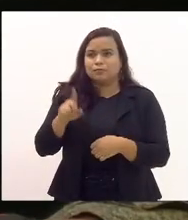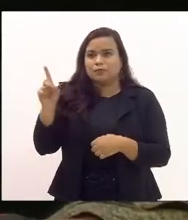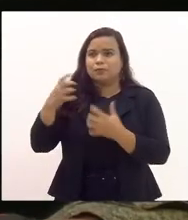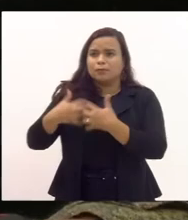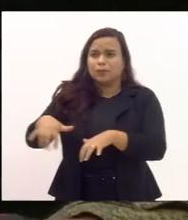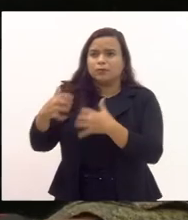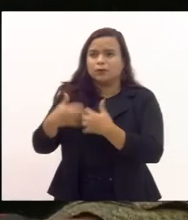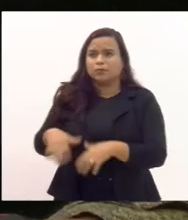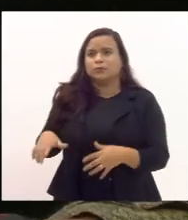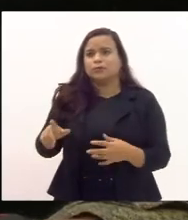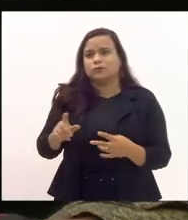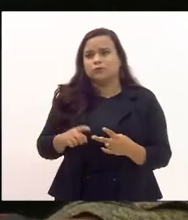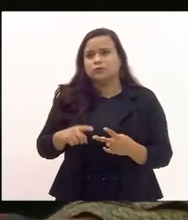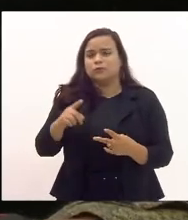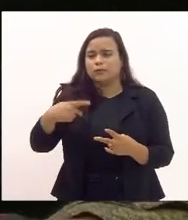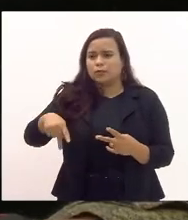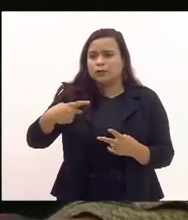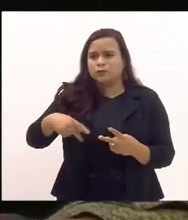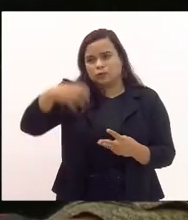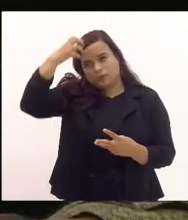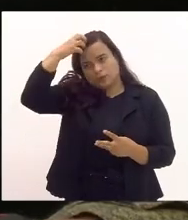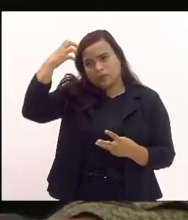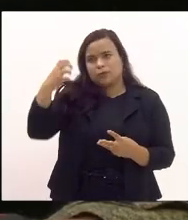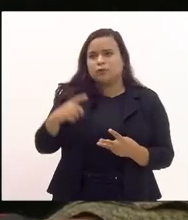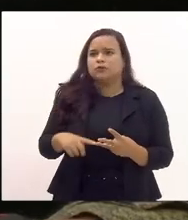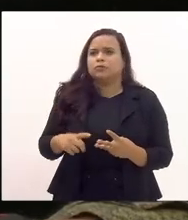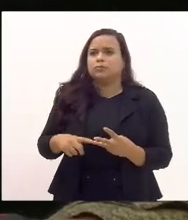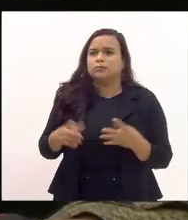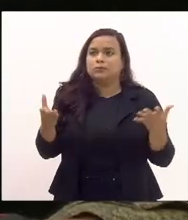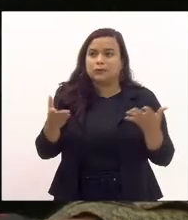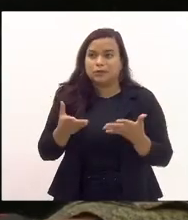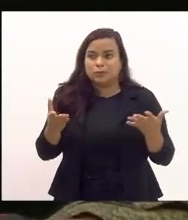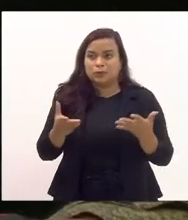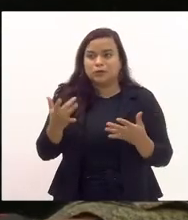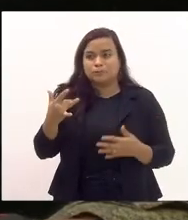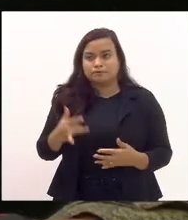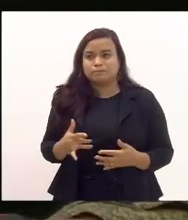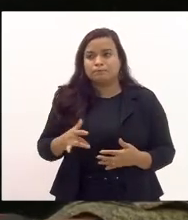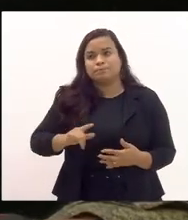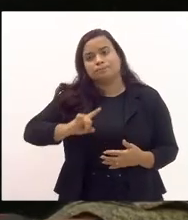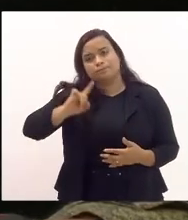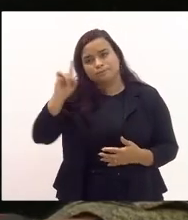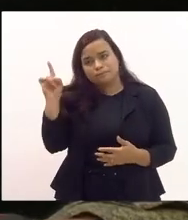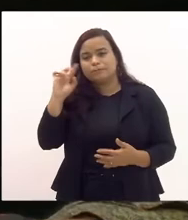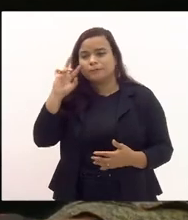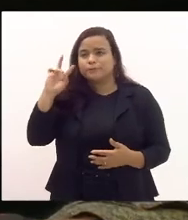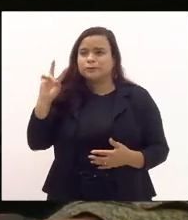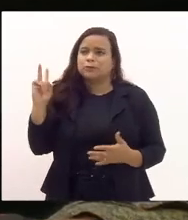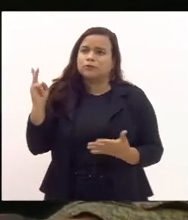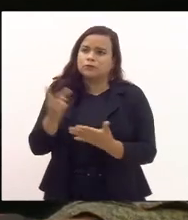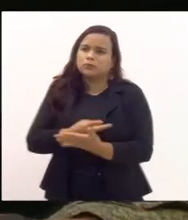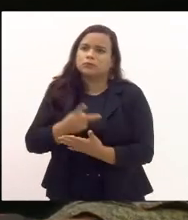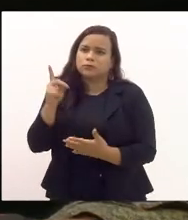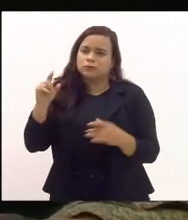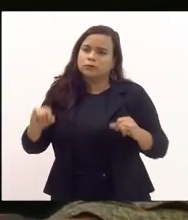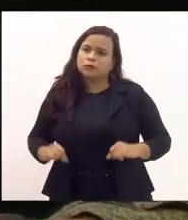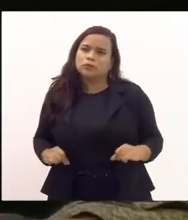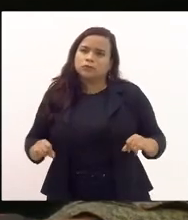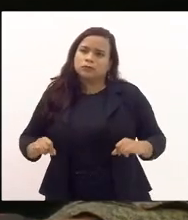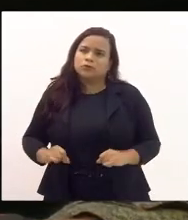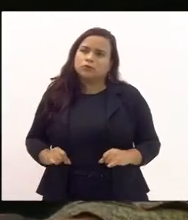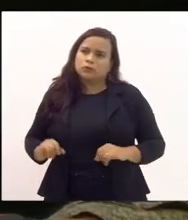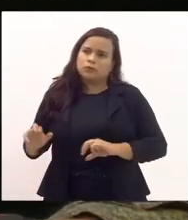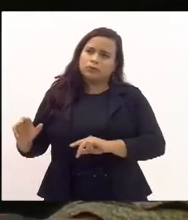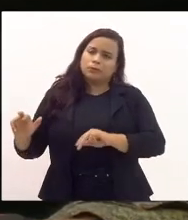Petrópolis Paraty a Angra dos Reis e agora infelizmente a gente vendo o sofrimento dos